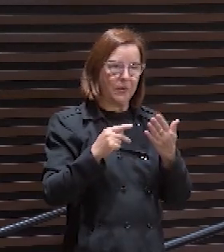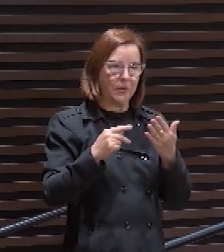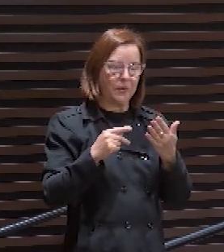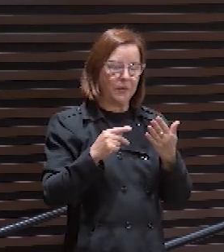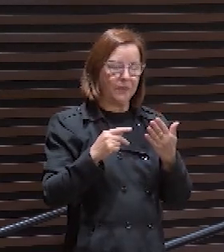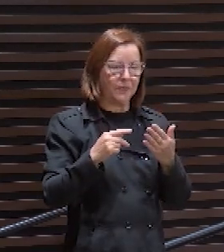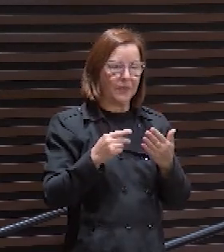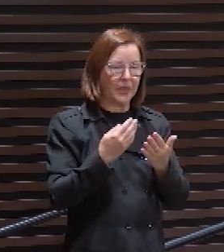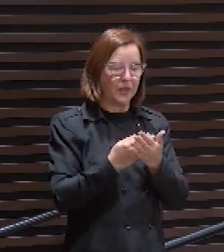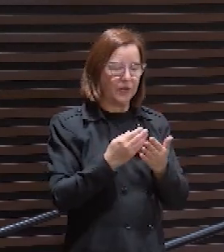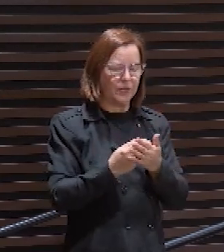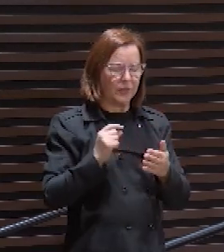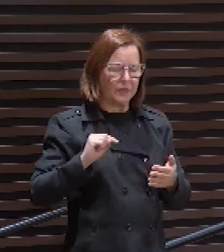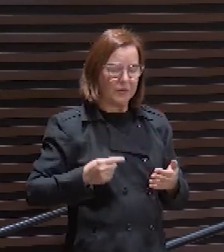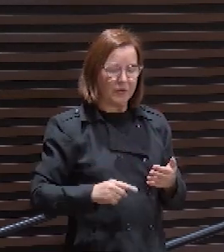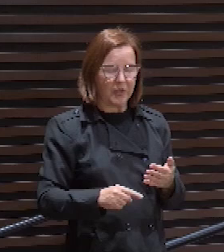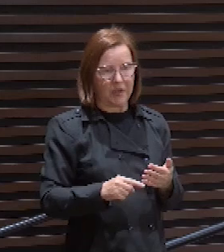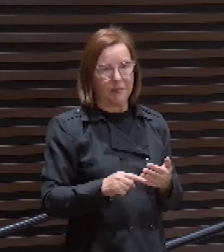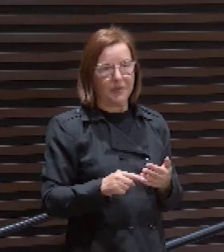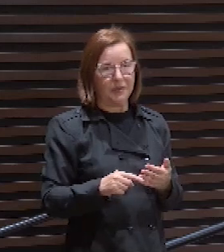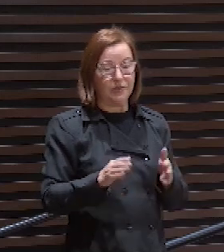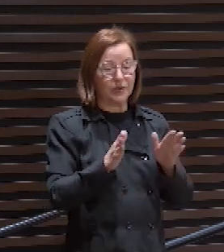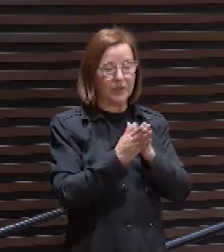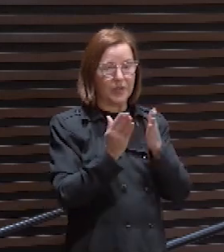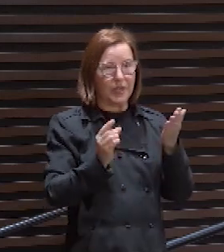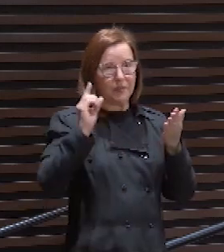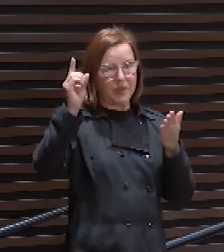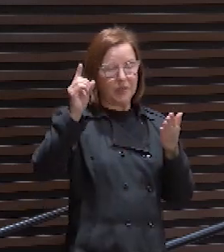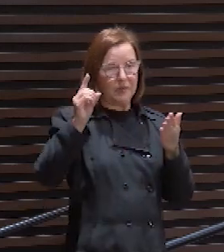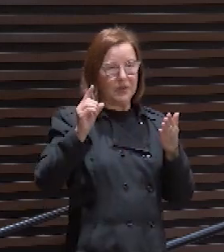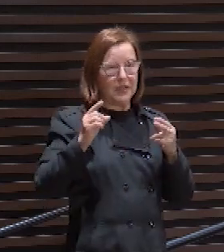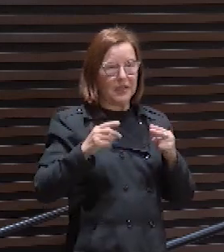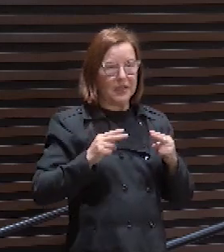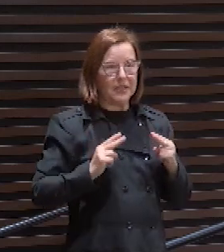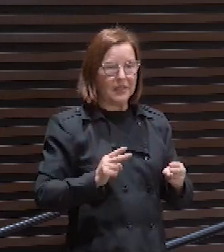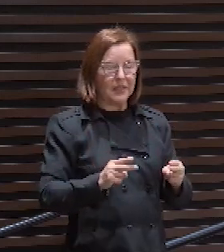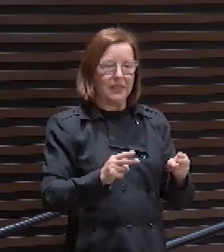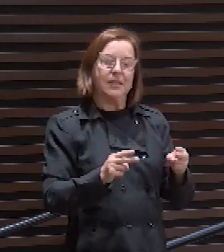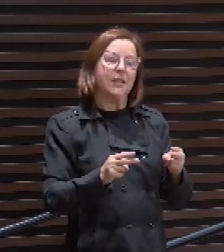algo sistemático, ou seja, a Bíblia de ponta a ponta, ela